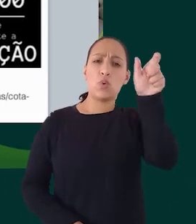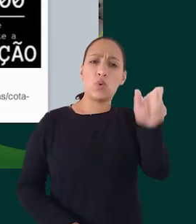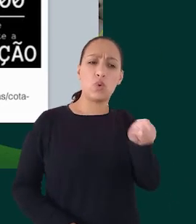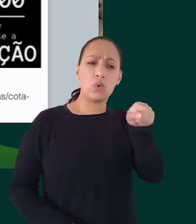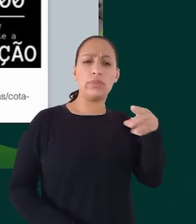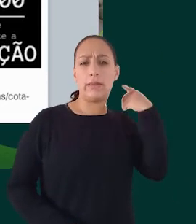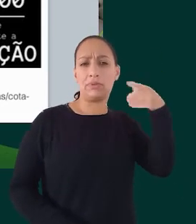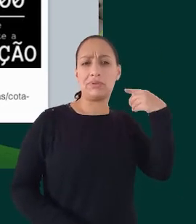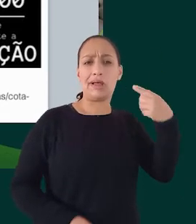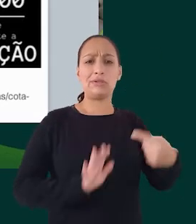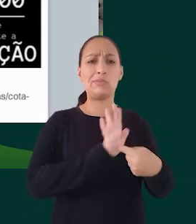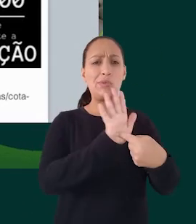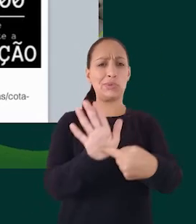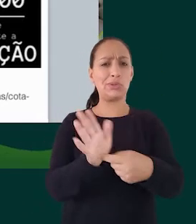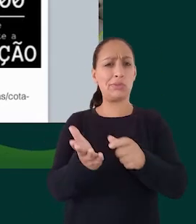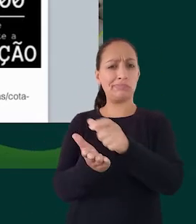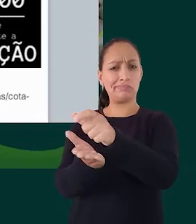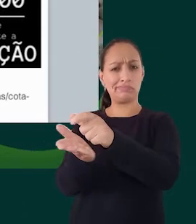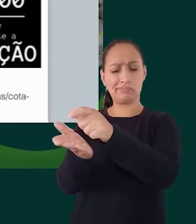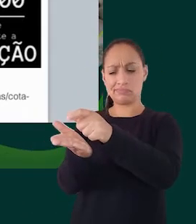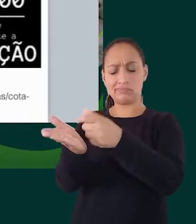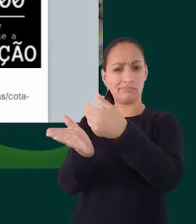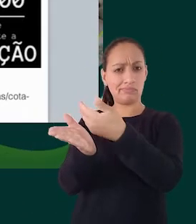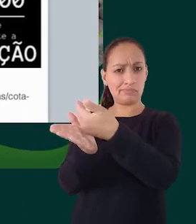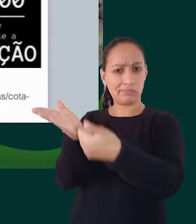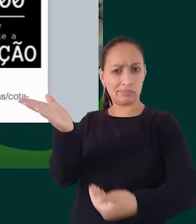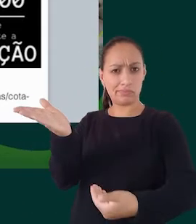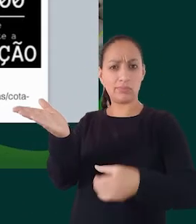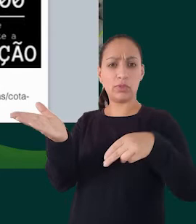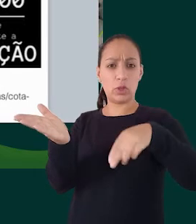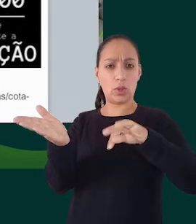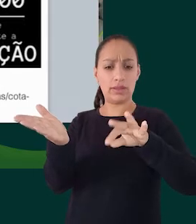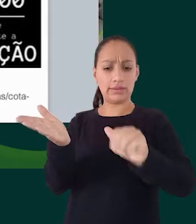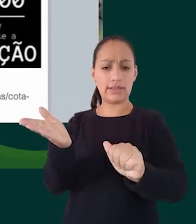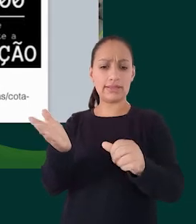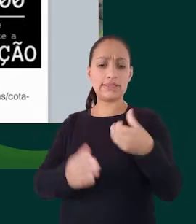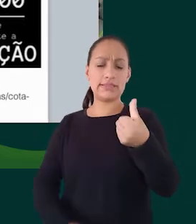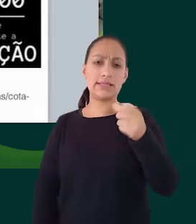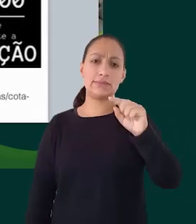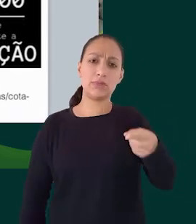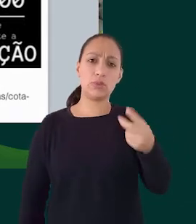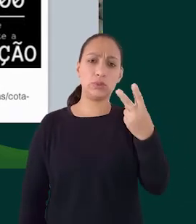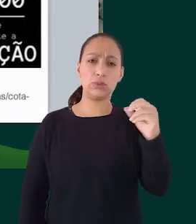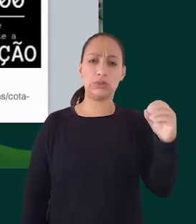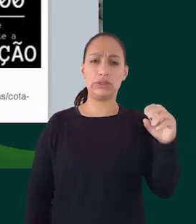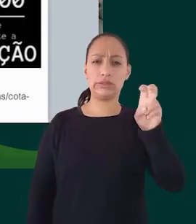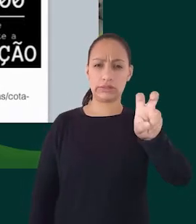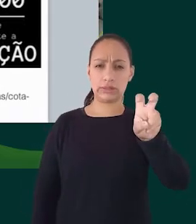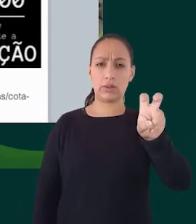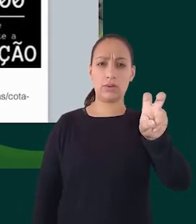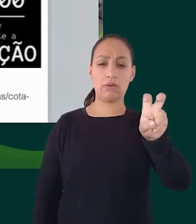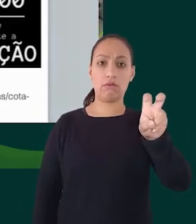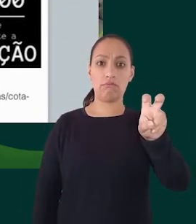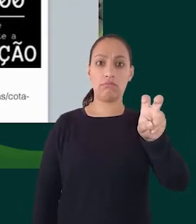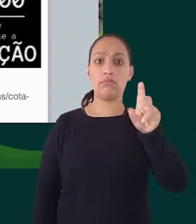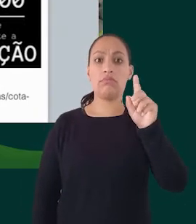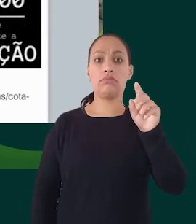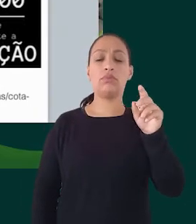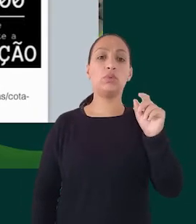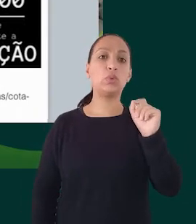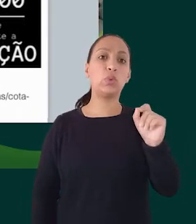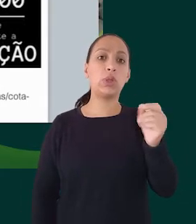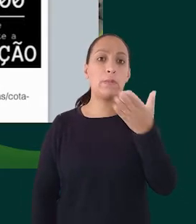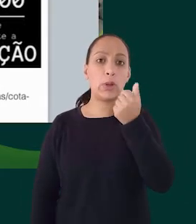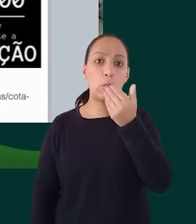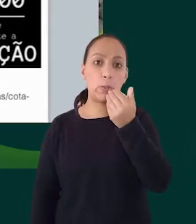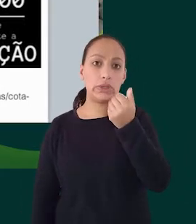uma nota, né, de R$ 6.205, equivalente a uma refeição, certo? Então,